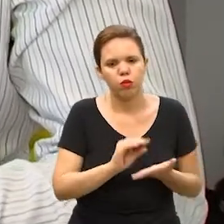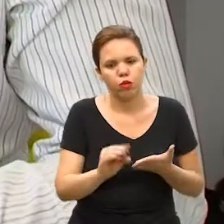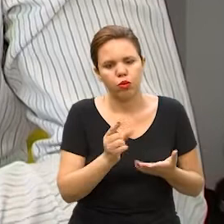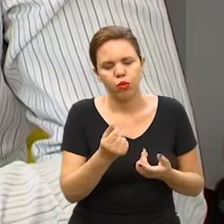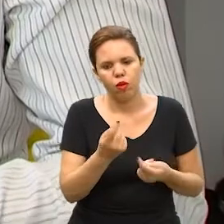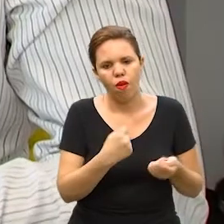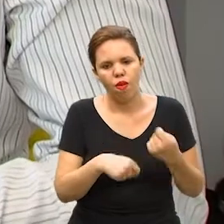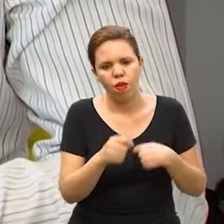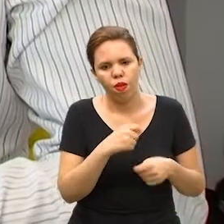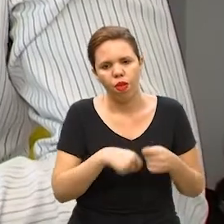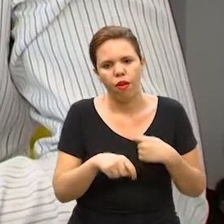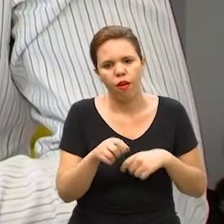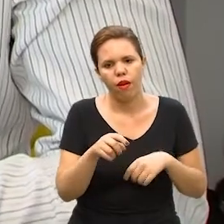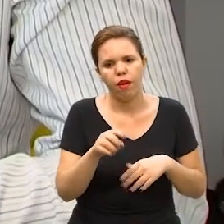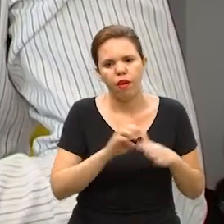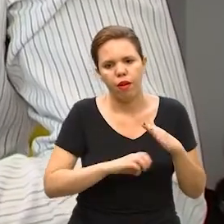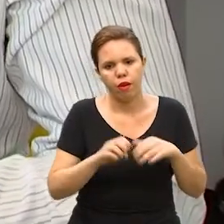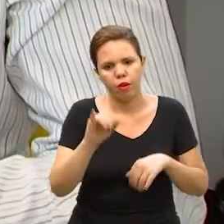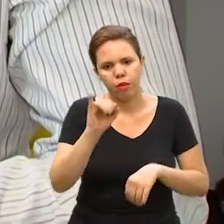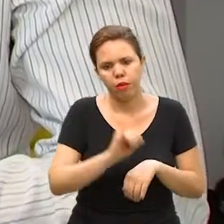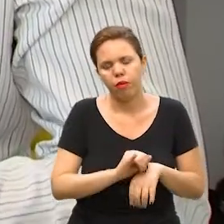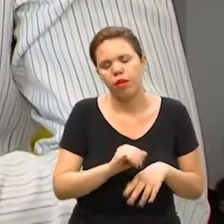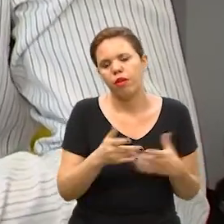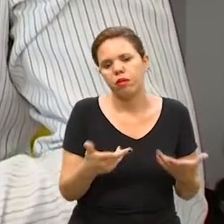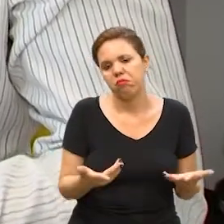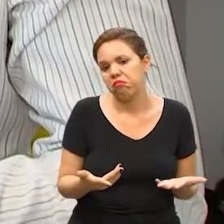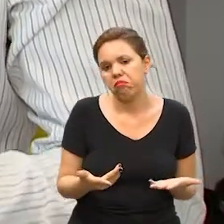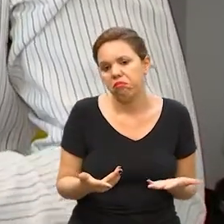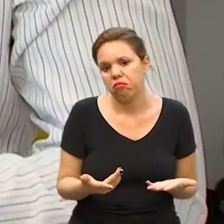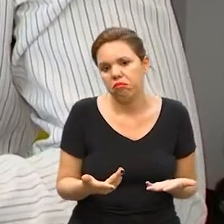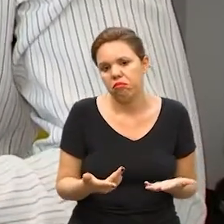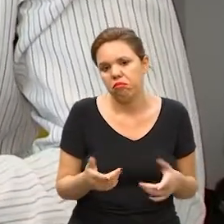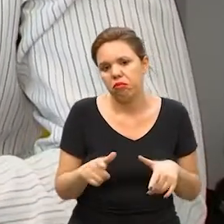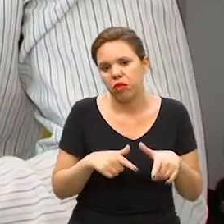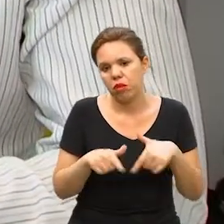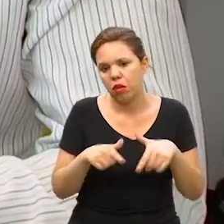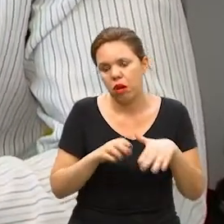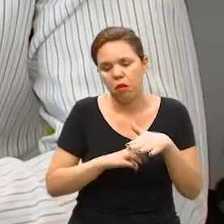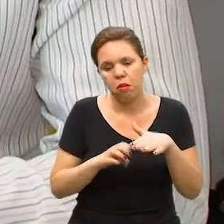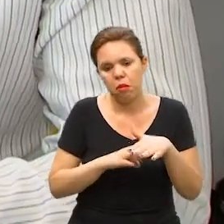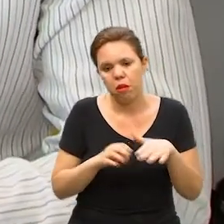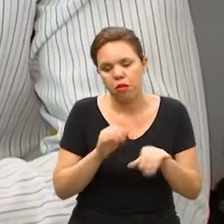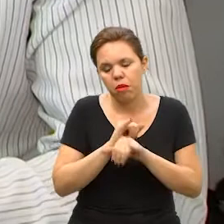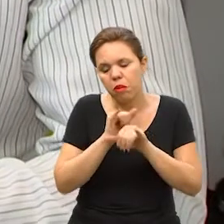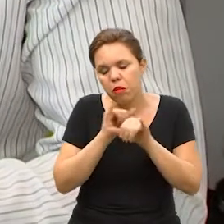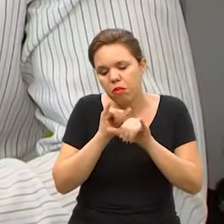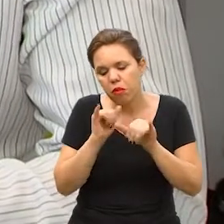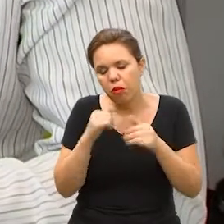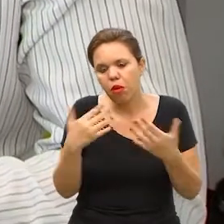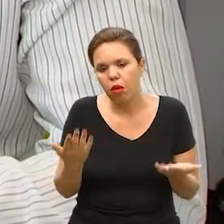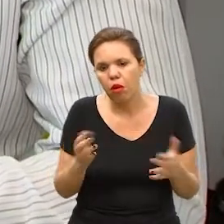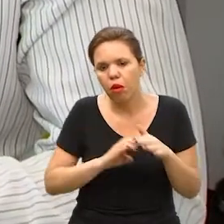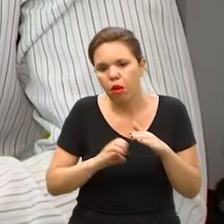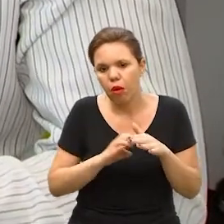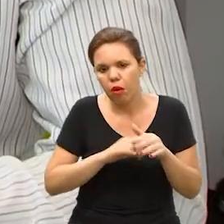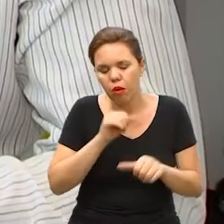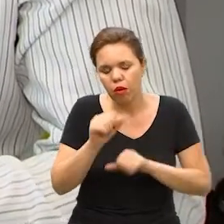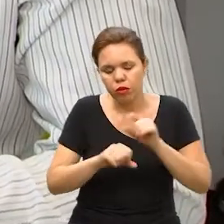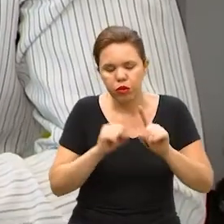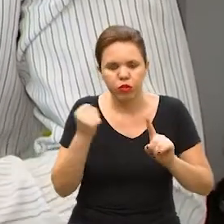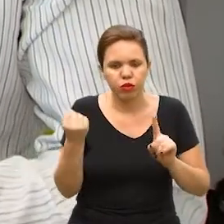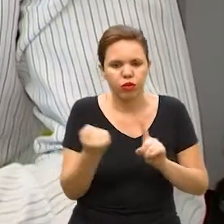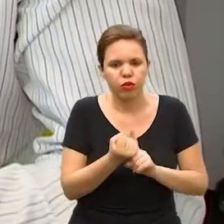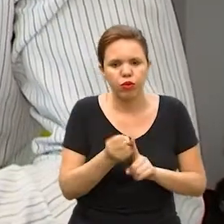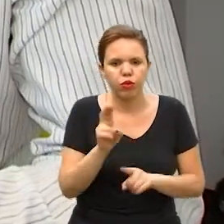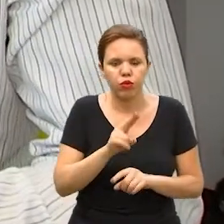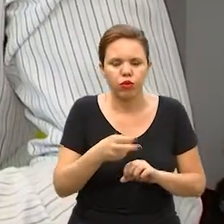para uma multinacional, para trabalhar com uma empresa de marketing, ou podem trabalhar com uma empresa de impacto social e